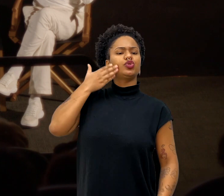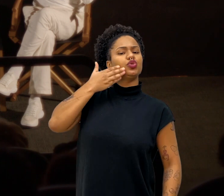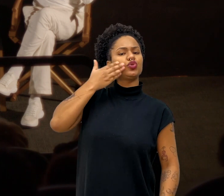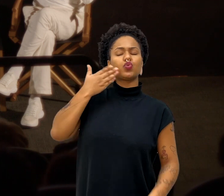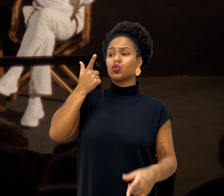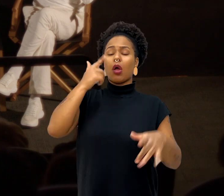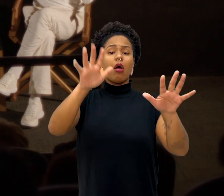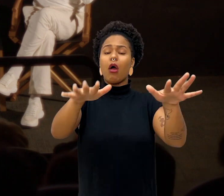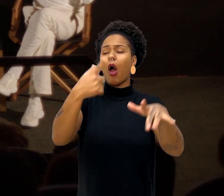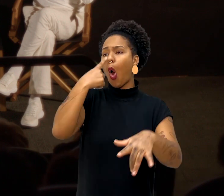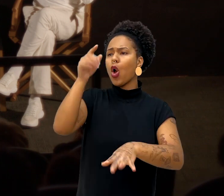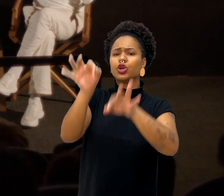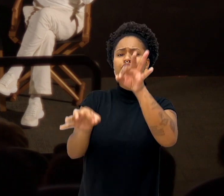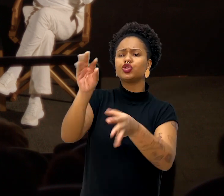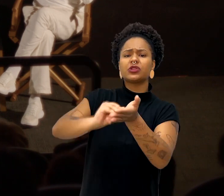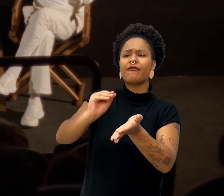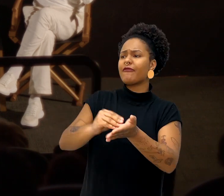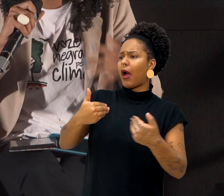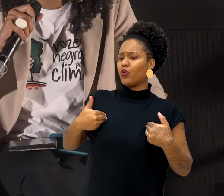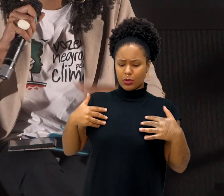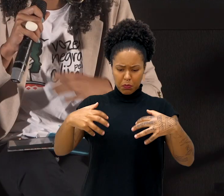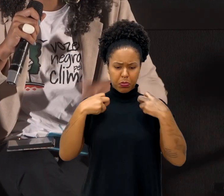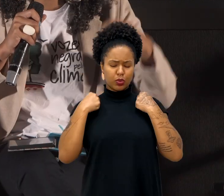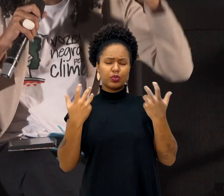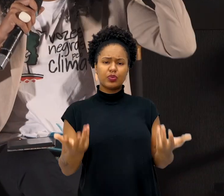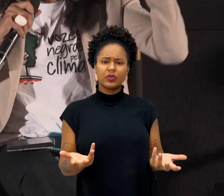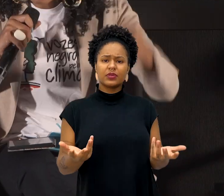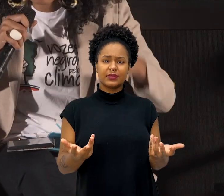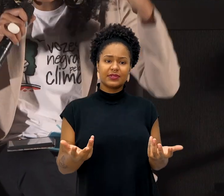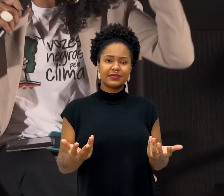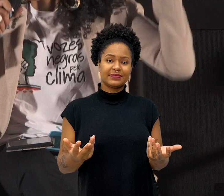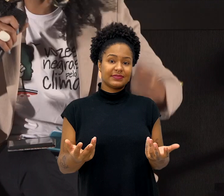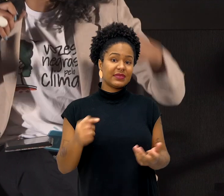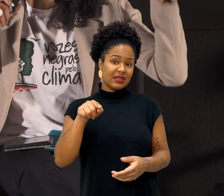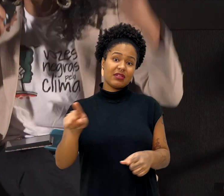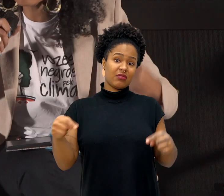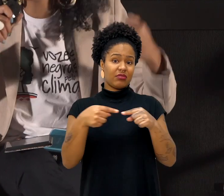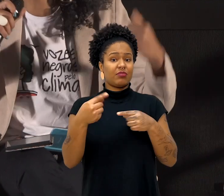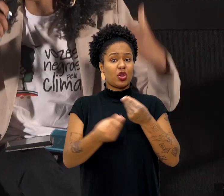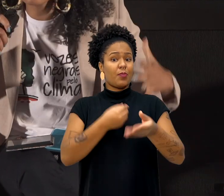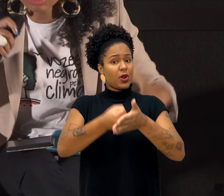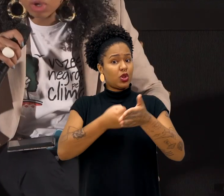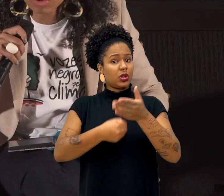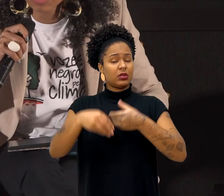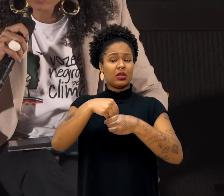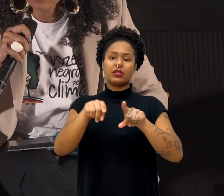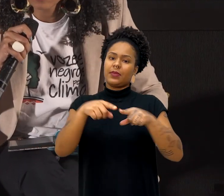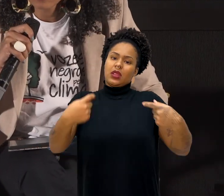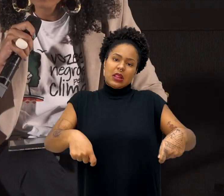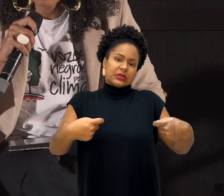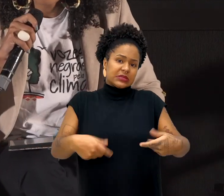precisam sempre estar resistindo, sempre estar lutando, sempre estar com um discurso de olha só as injustiças que estão afetando o meu